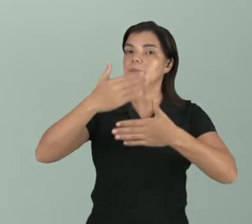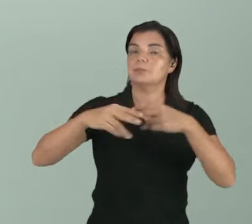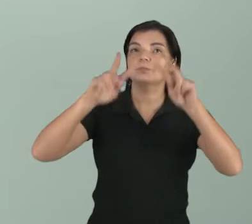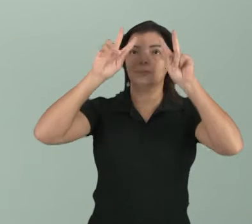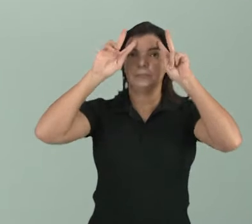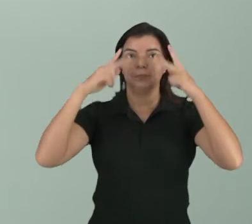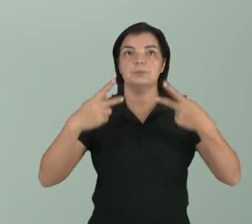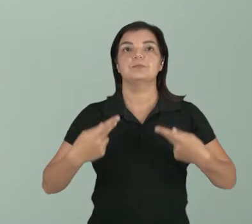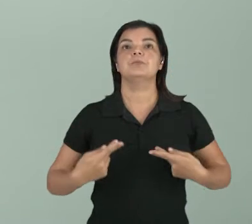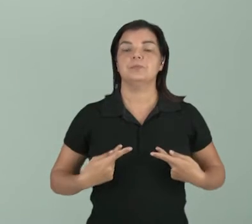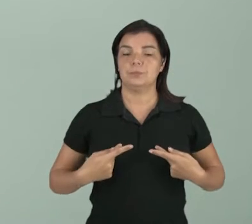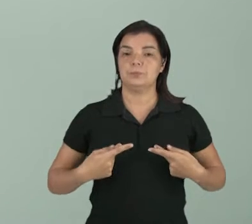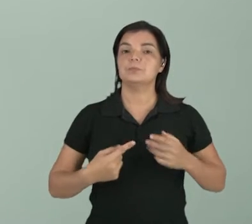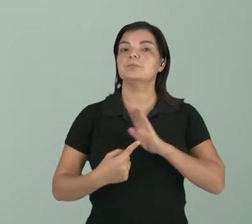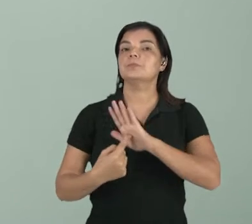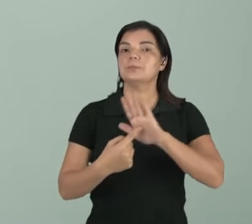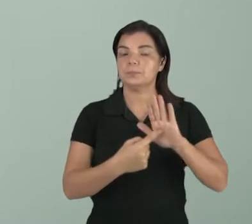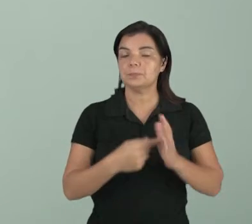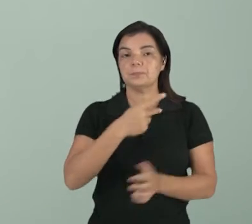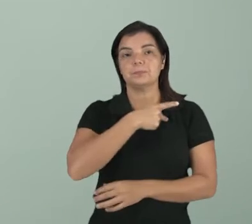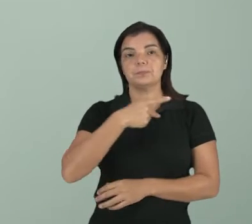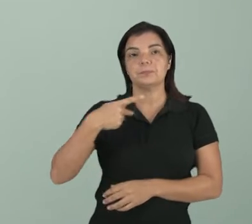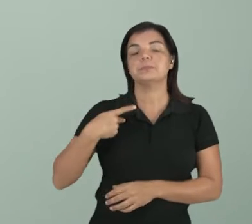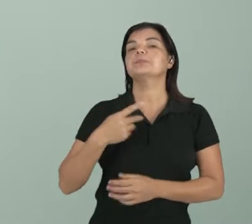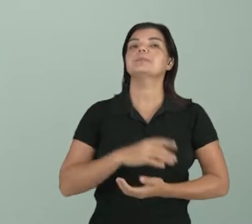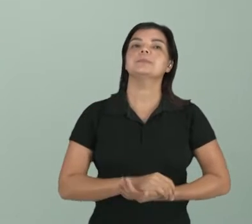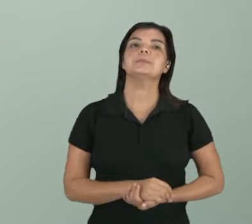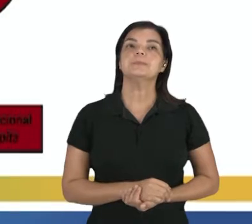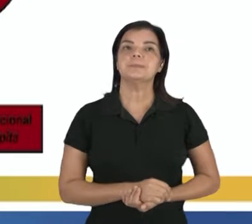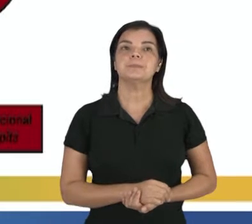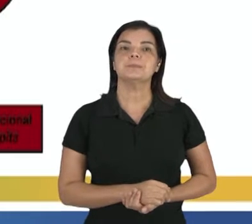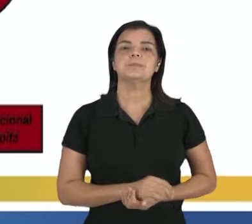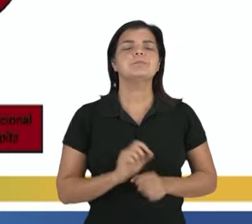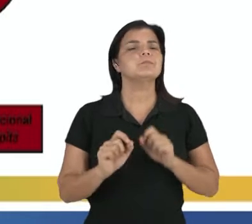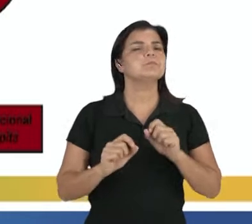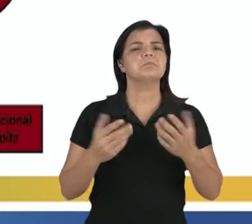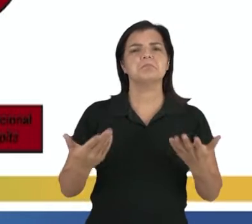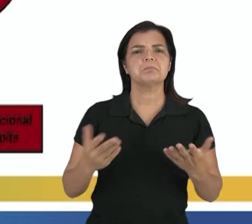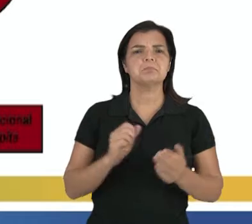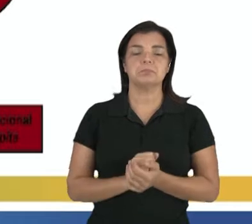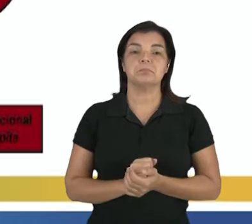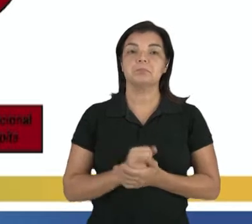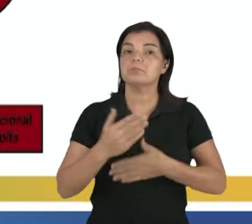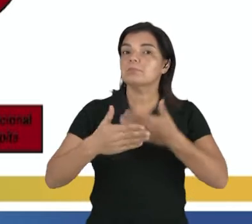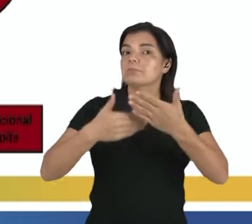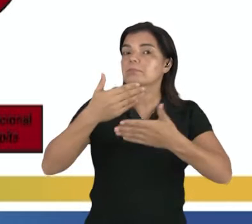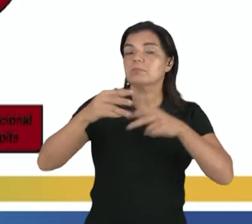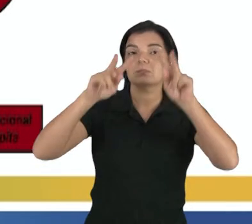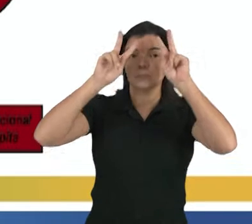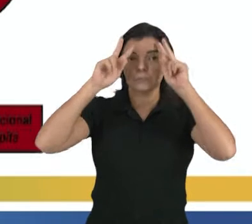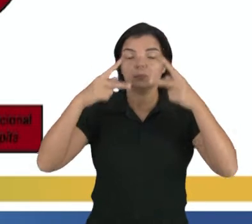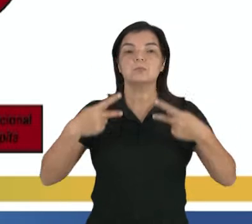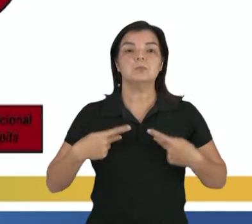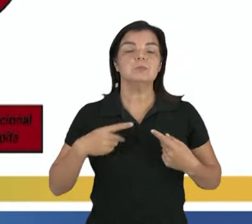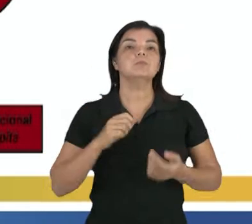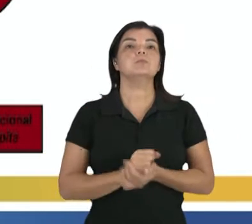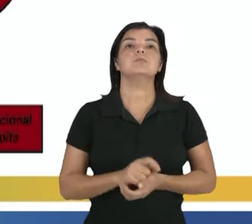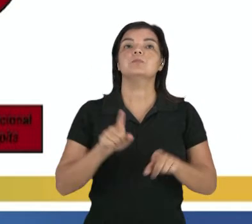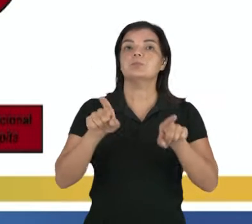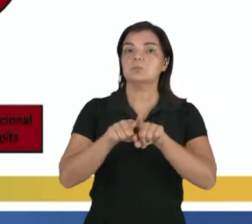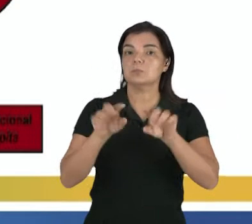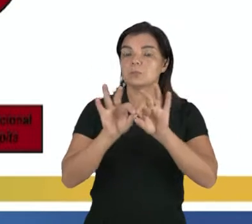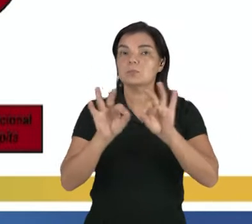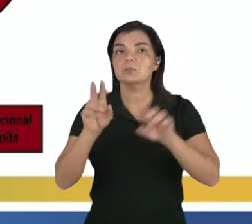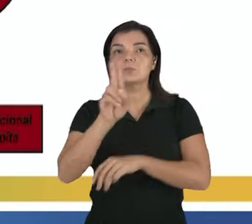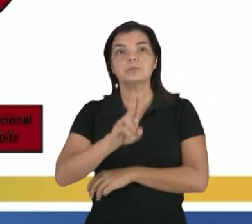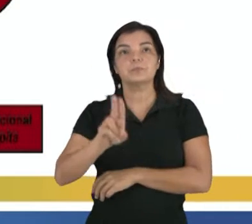Desenvolvimento Humano e os indicadores da saúde. Bom, o que é Índice de Desenvolvimento Humano? É uma unidade de medida